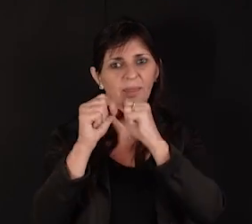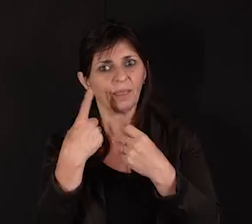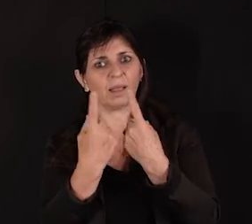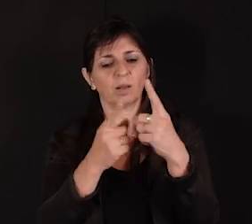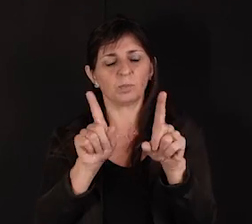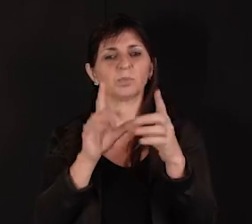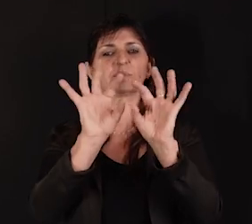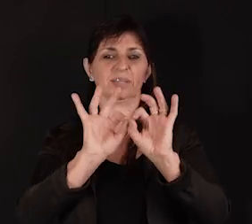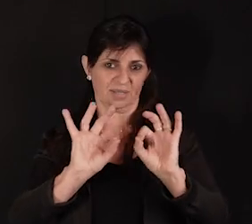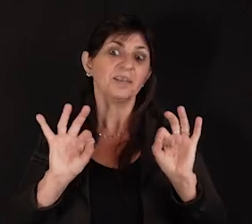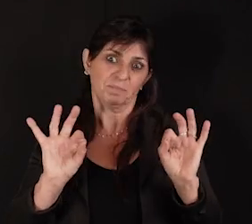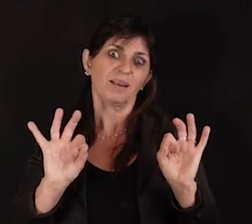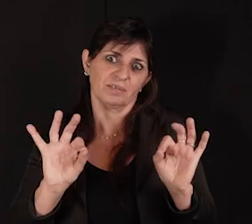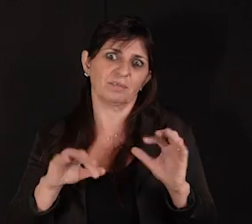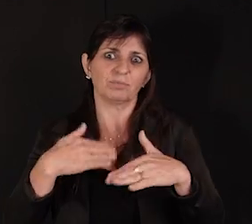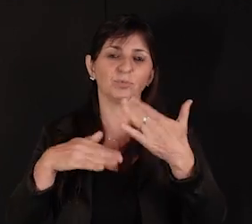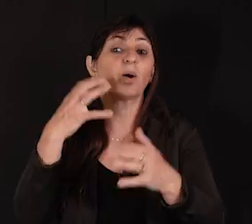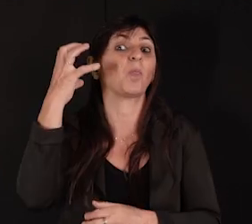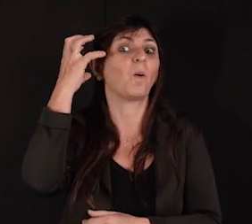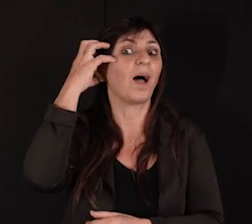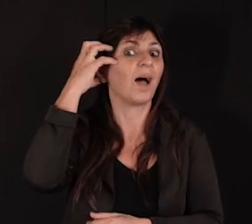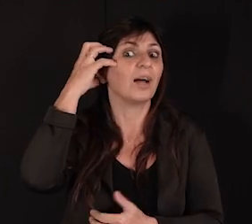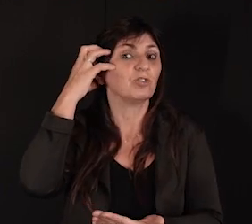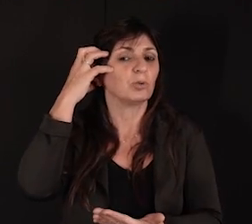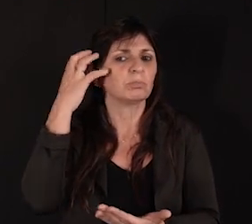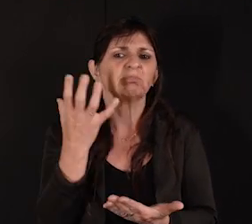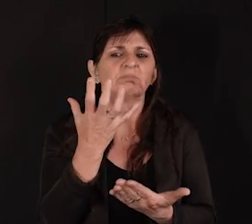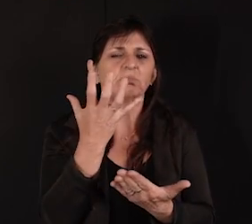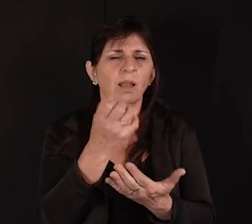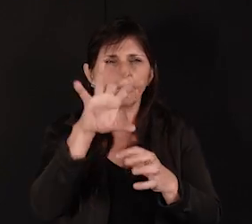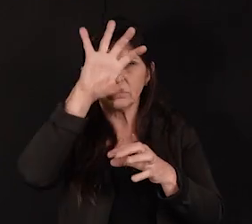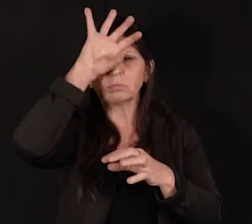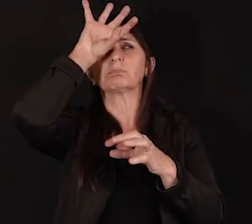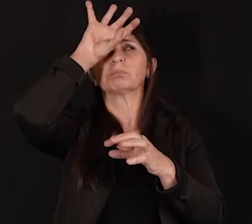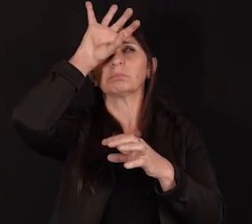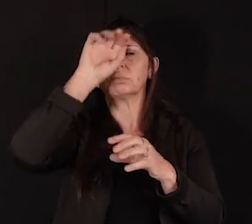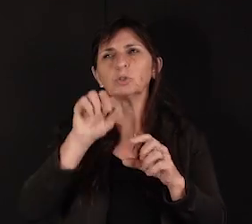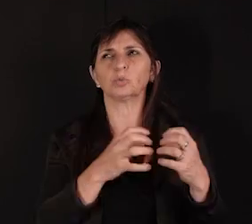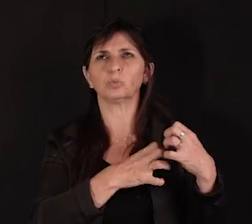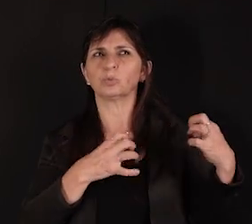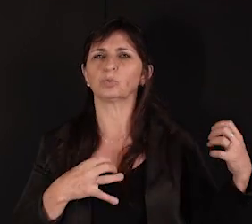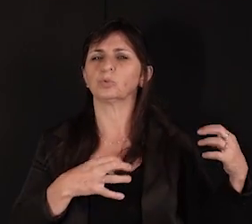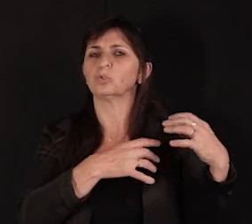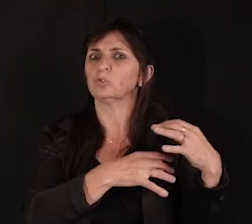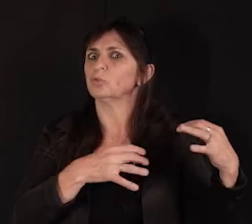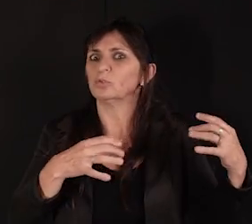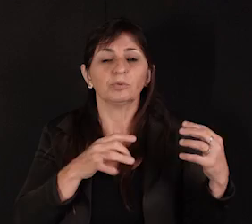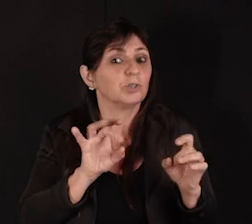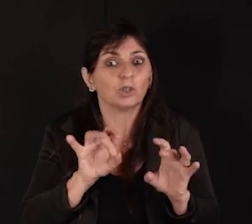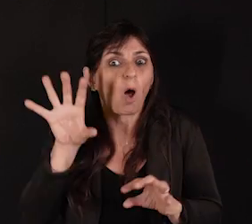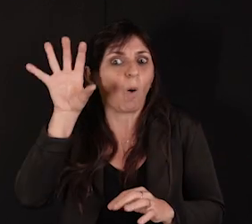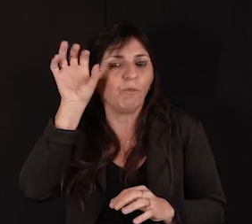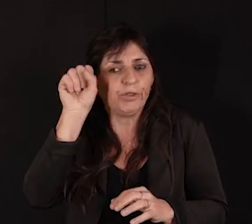né? E através do rádio. Gravava na memória, depois pegava o instrumento e... A gente